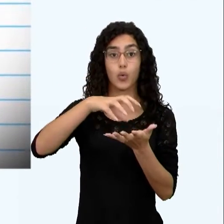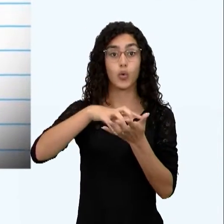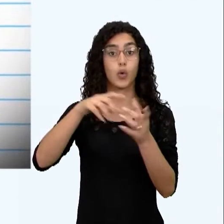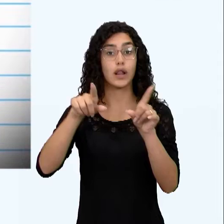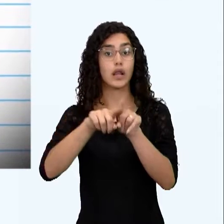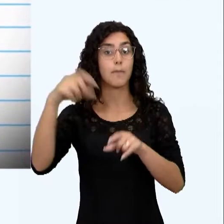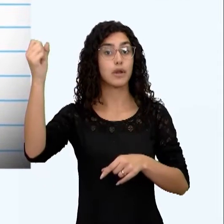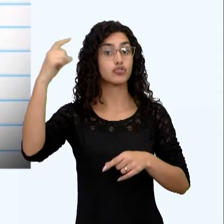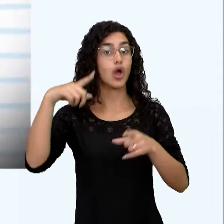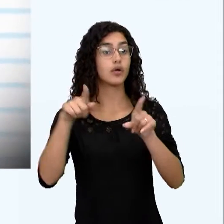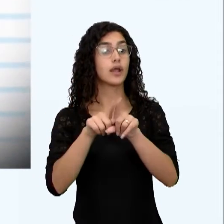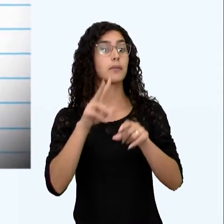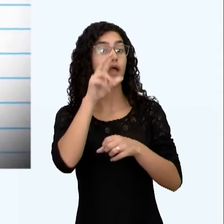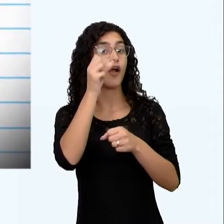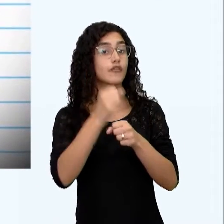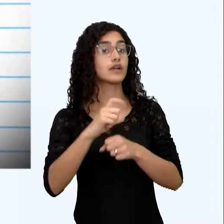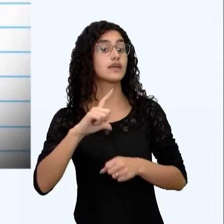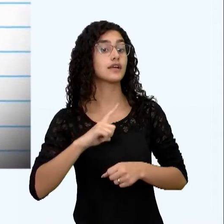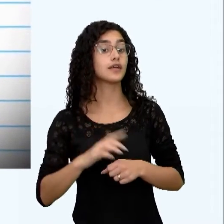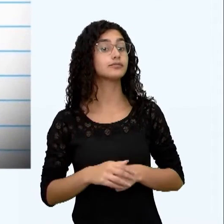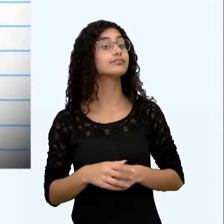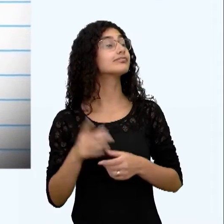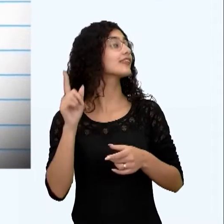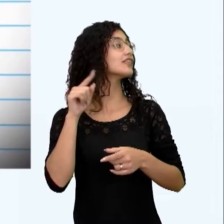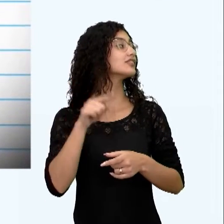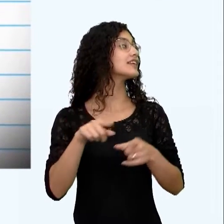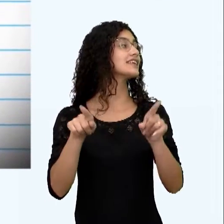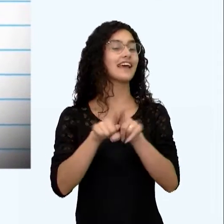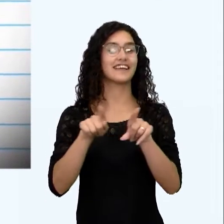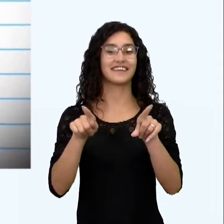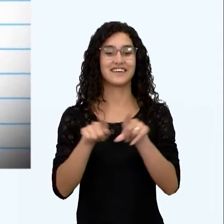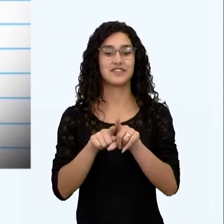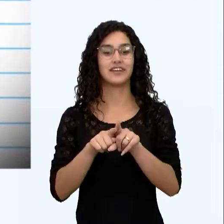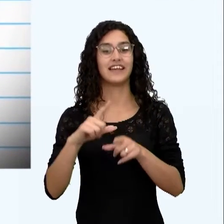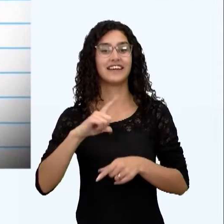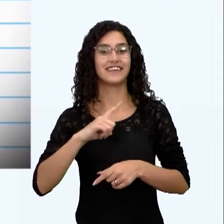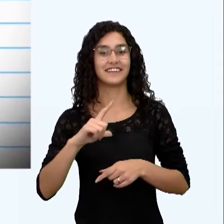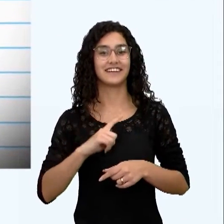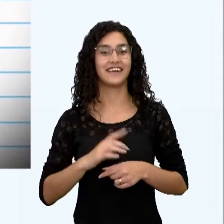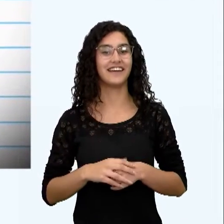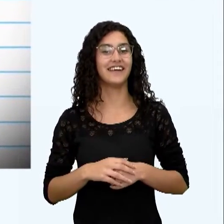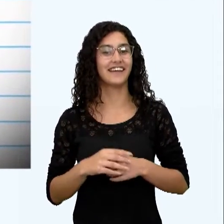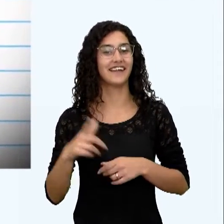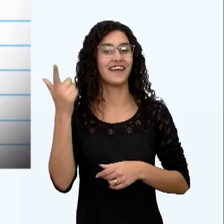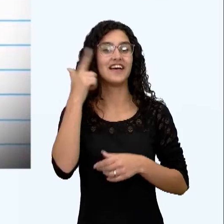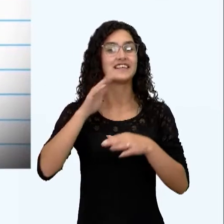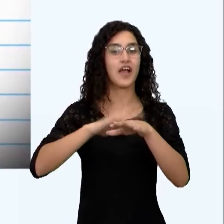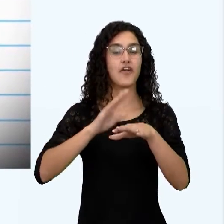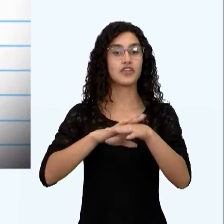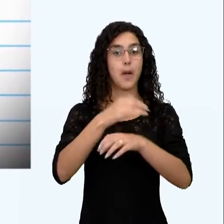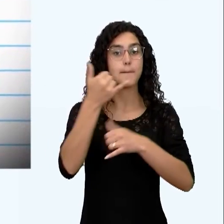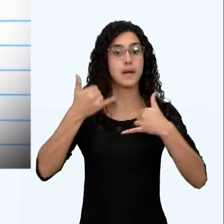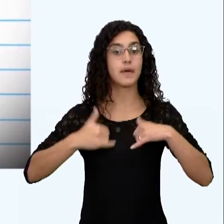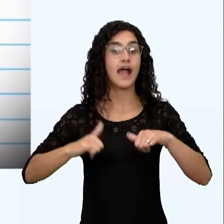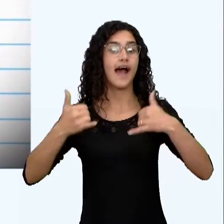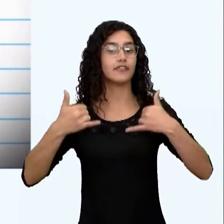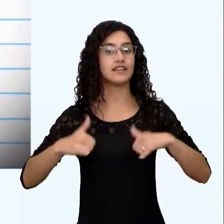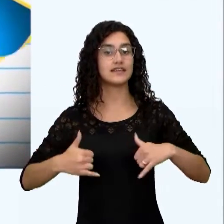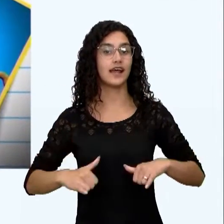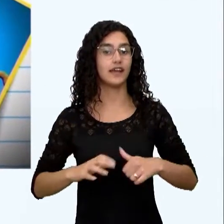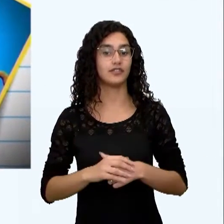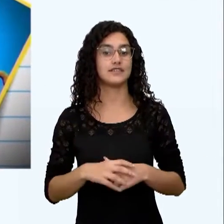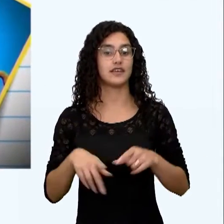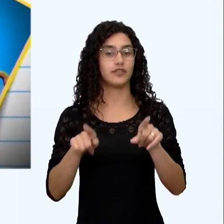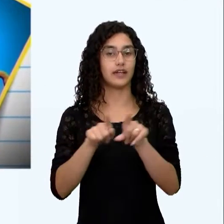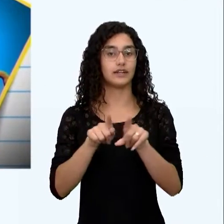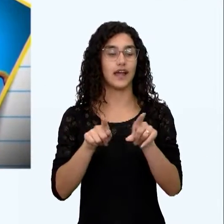irradiação do sol, pela força dos ventos. Mesmo você, pedalando em uma bicicleta, por exemplo, consegue gerar energia. Acontece que o mundo de hoje